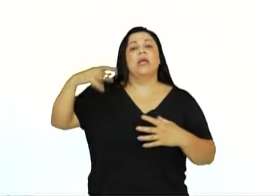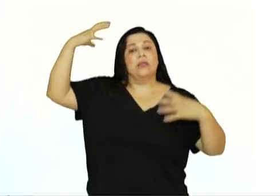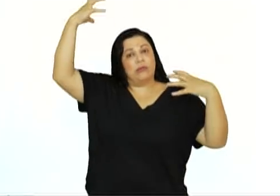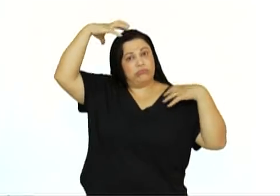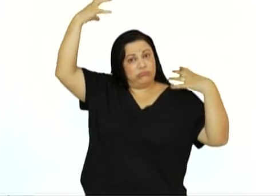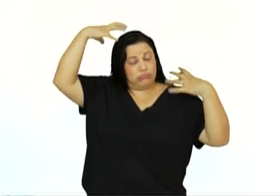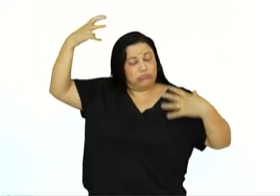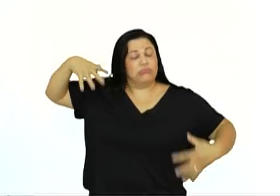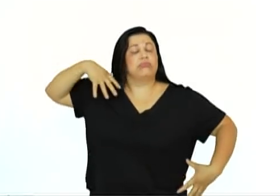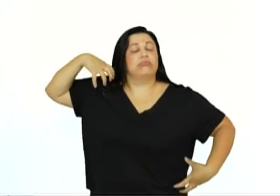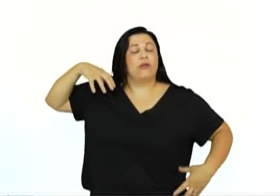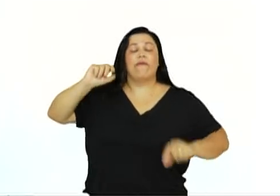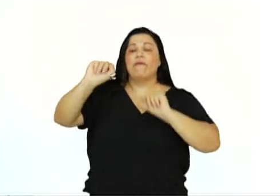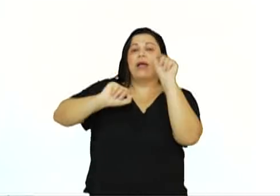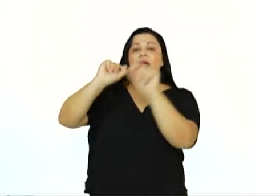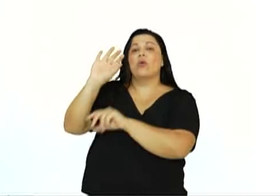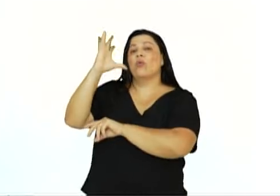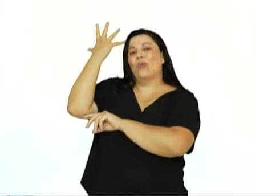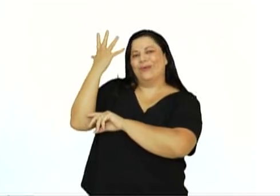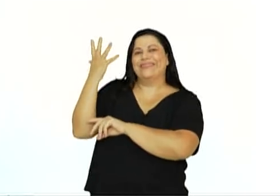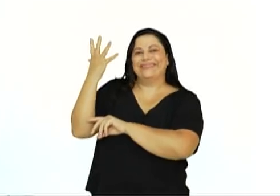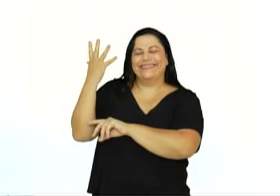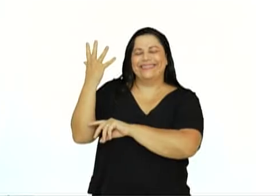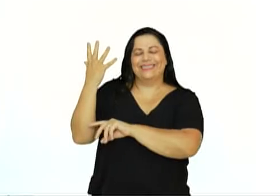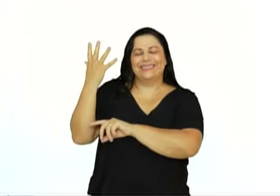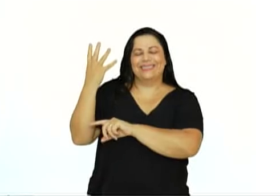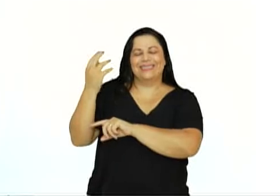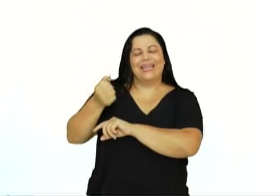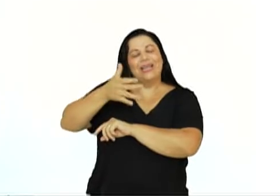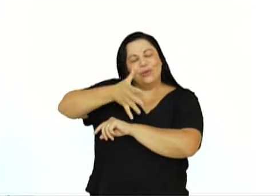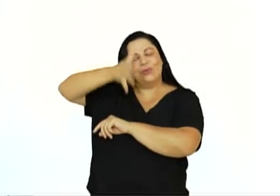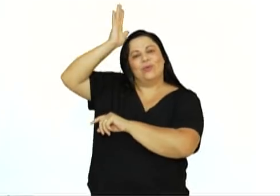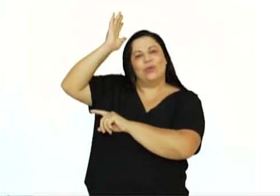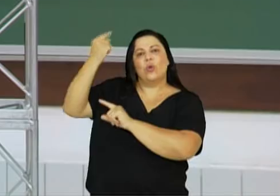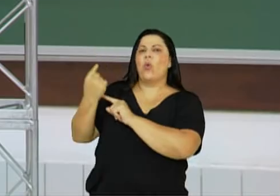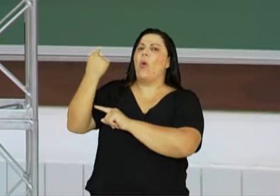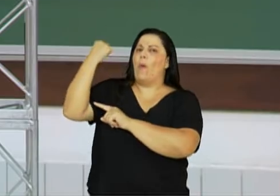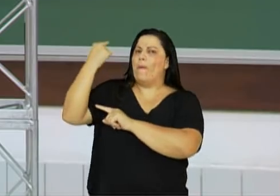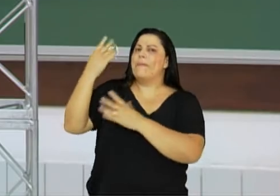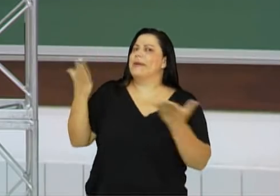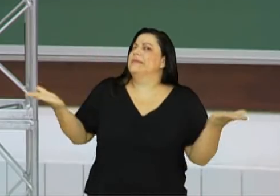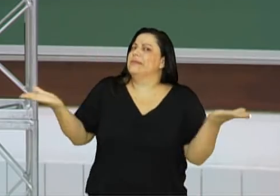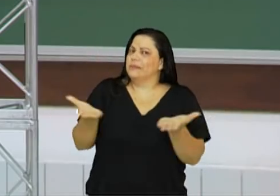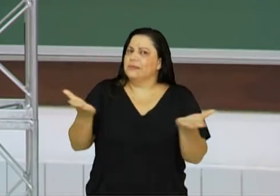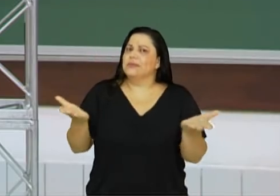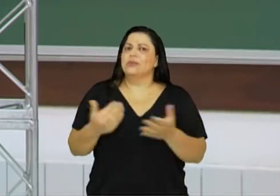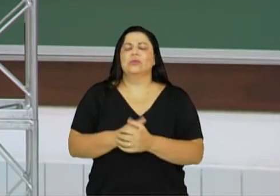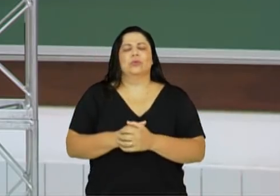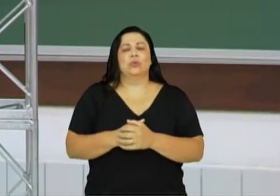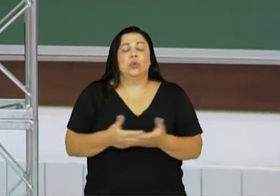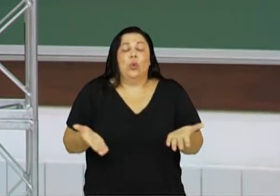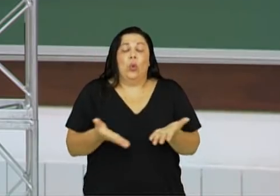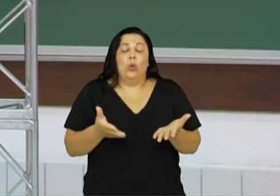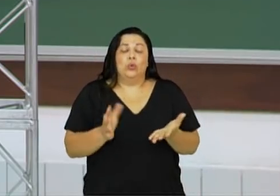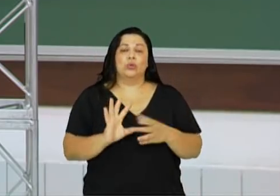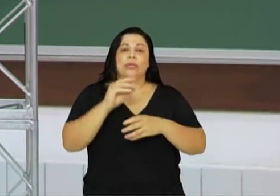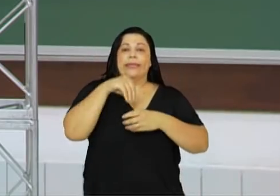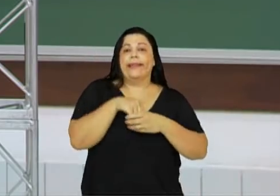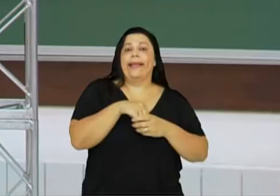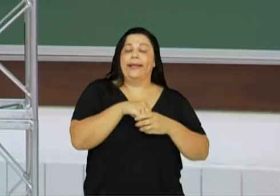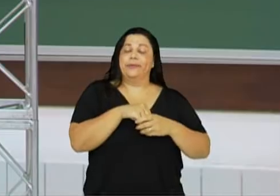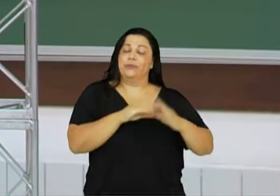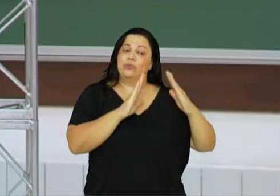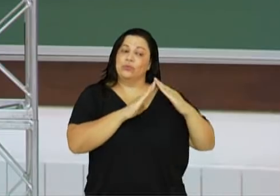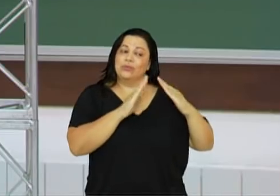Império Romano também. Mas existe uma diferença, né? O banho, hoje em dia, ele acontece na esfera privada. Ele acontece dentro